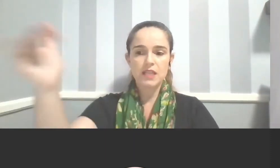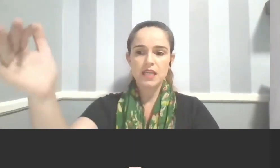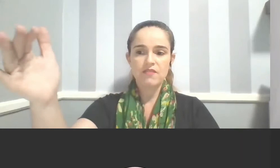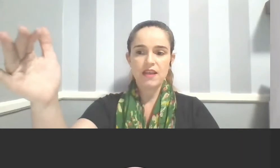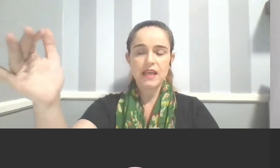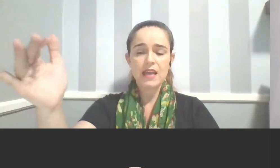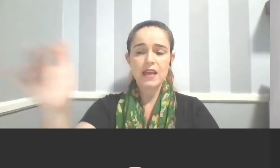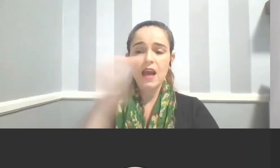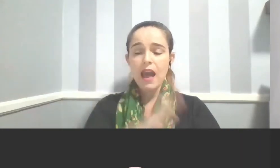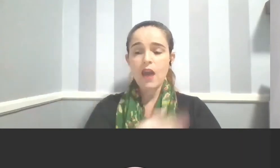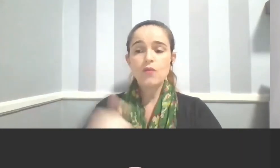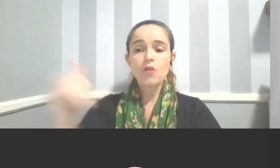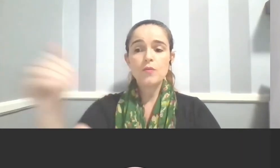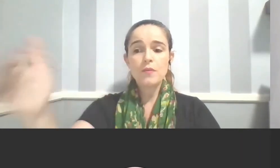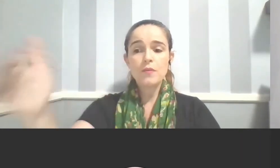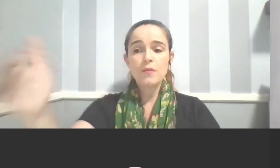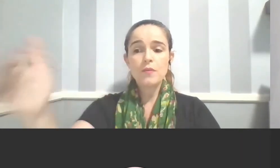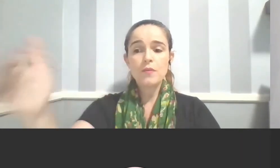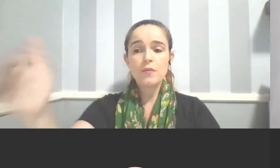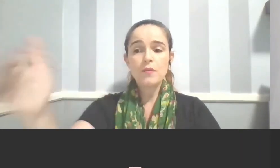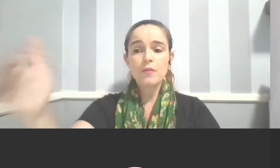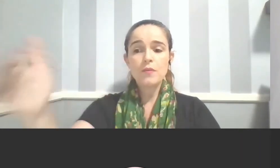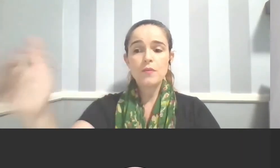volume de sangue que vai sair é um volume muito...